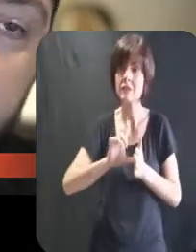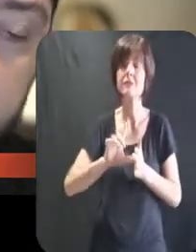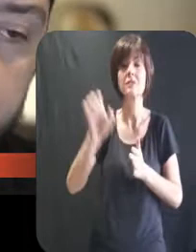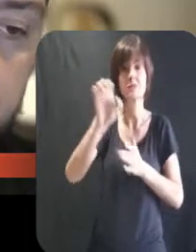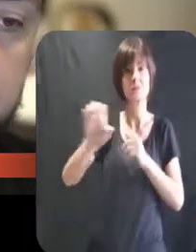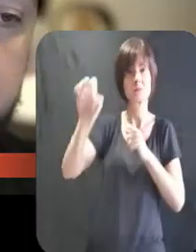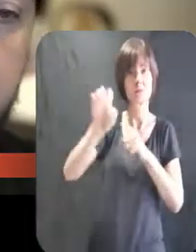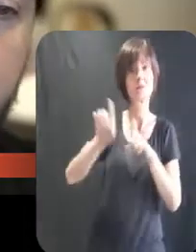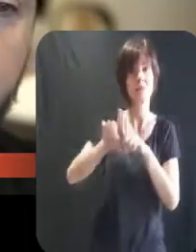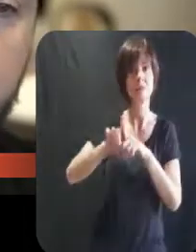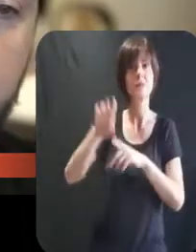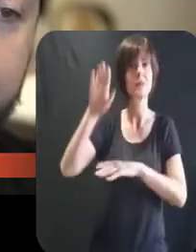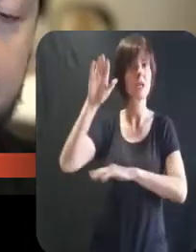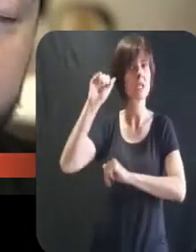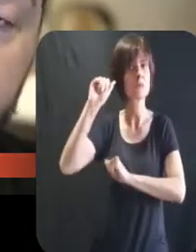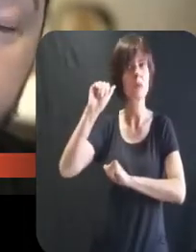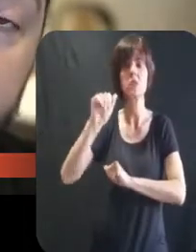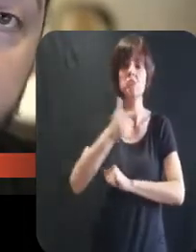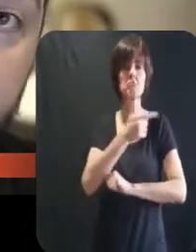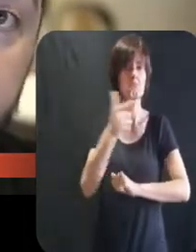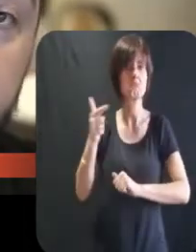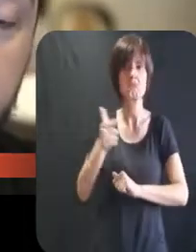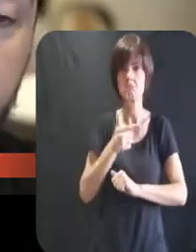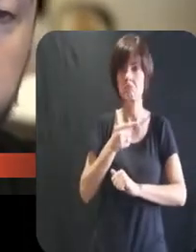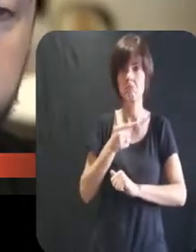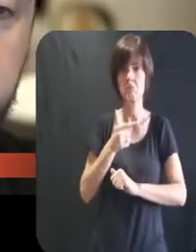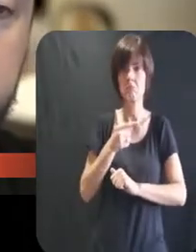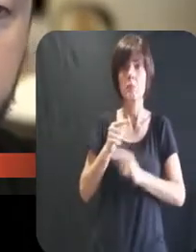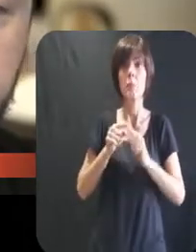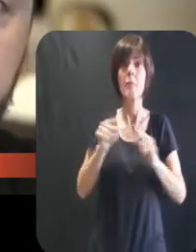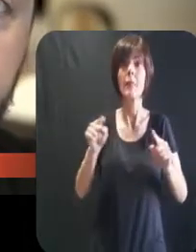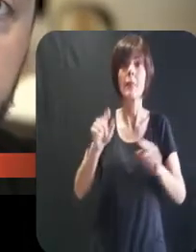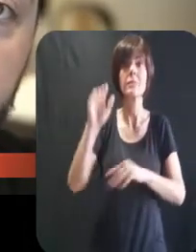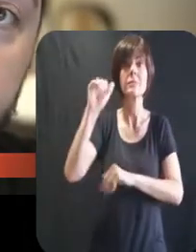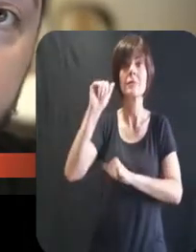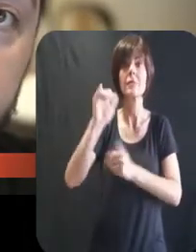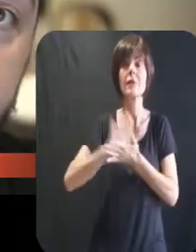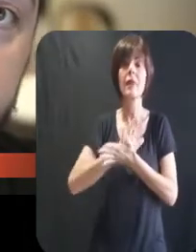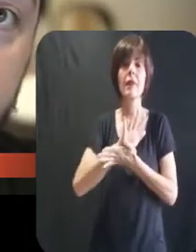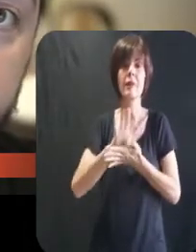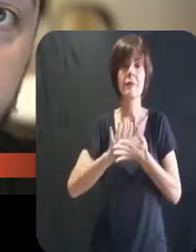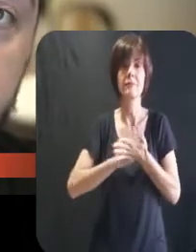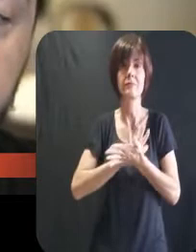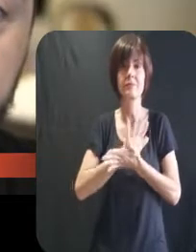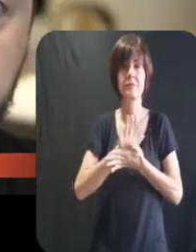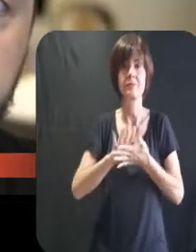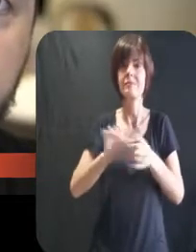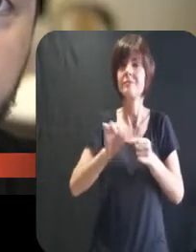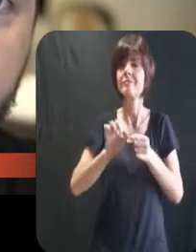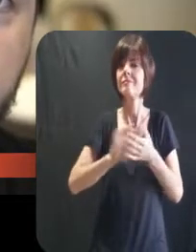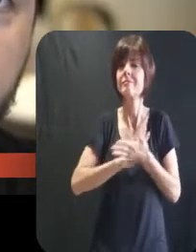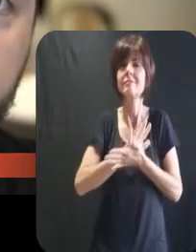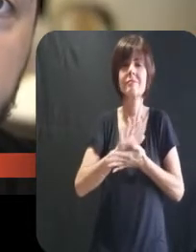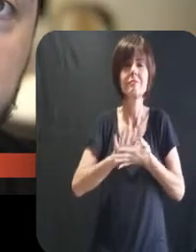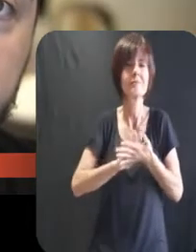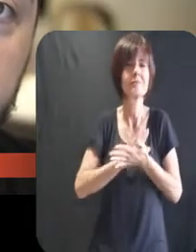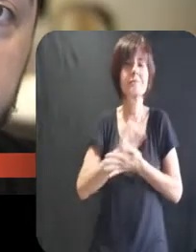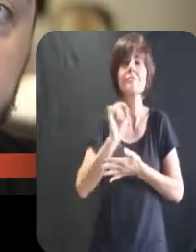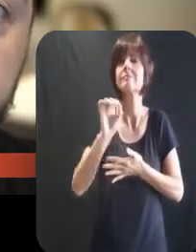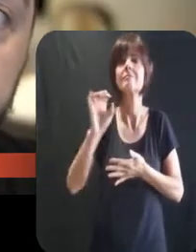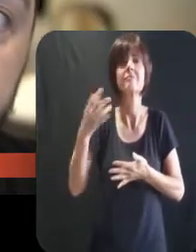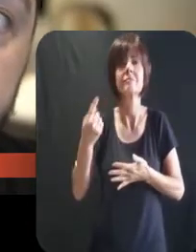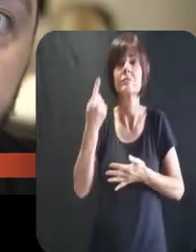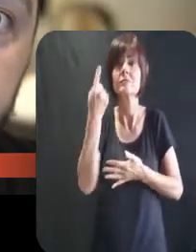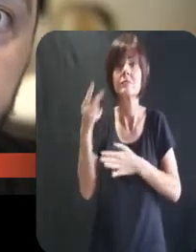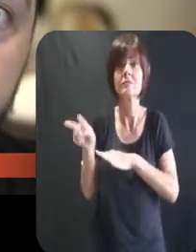começou a ter casos antes, a França começou a ter casos antes na Europa, e a Espanha tinha poucos casos registrados, mas a Espanha não implementou